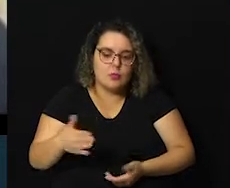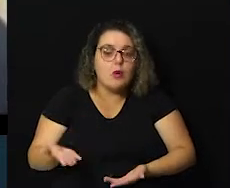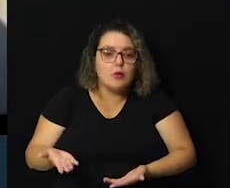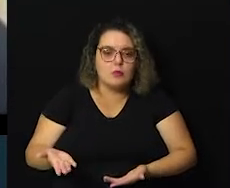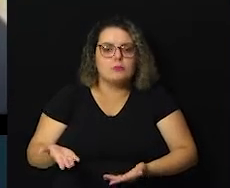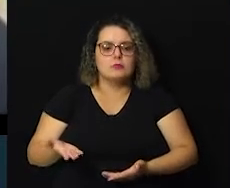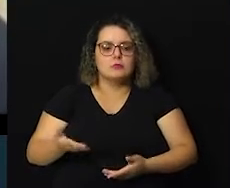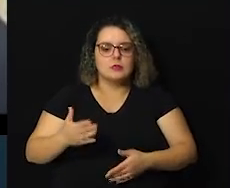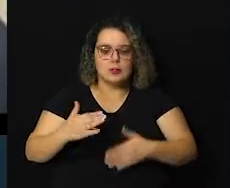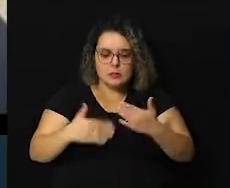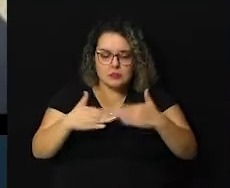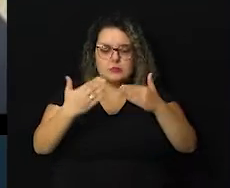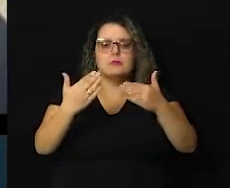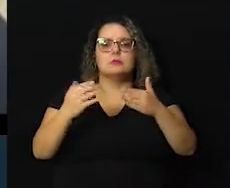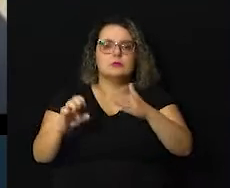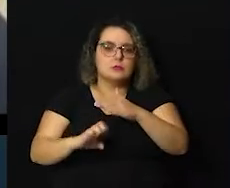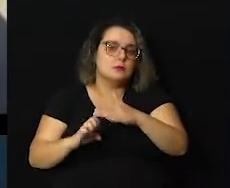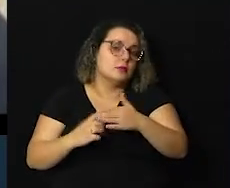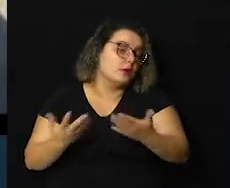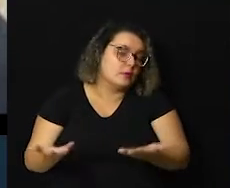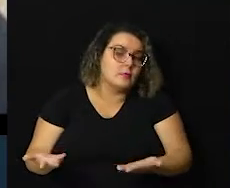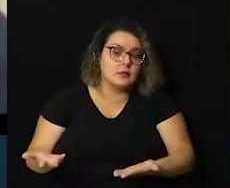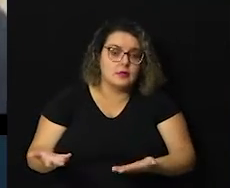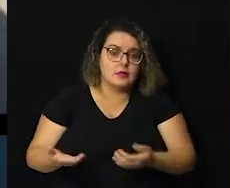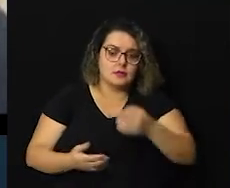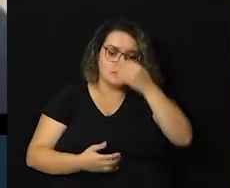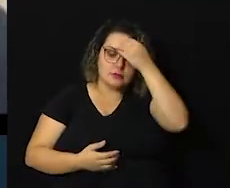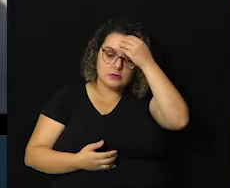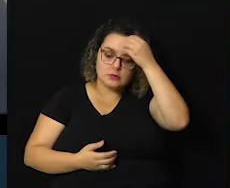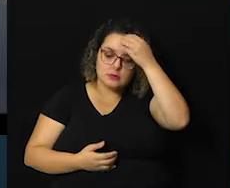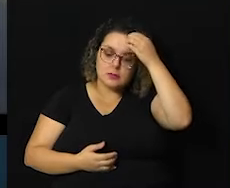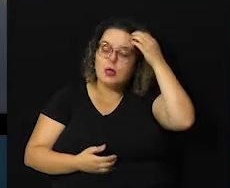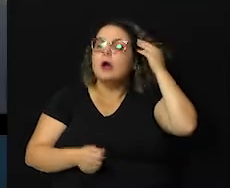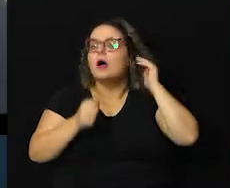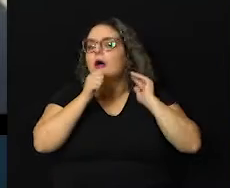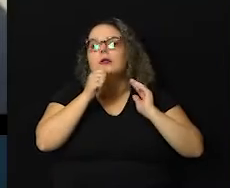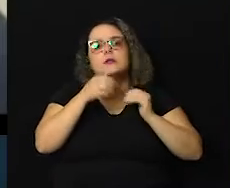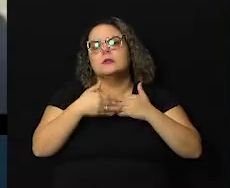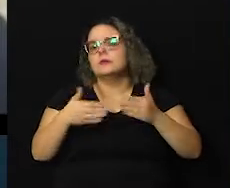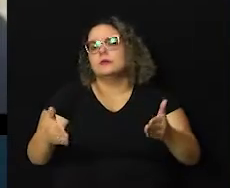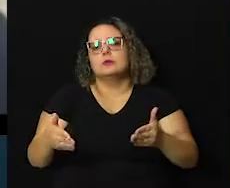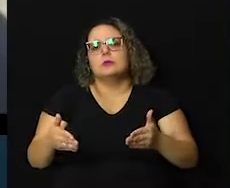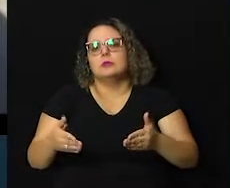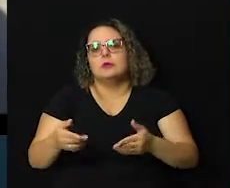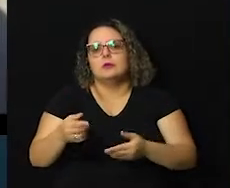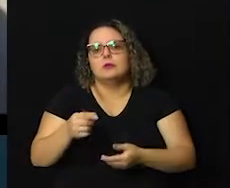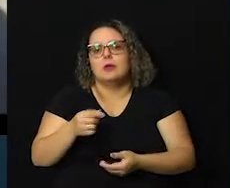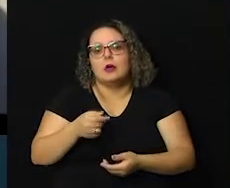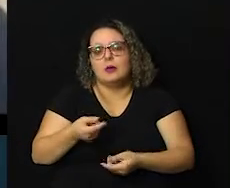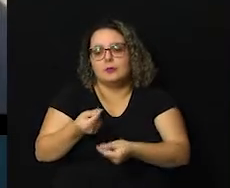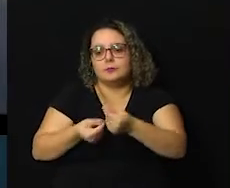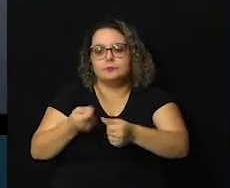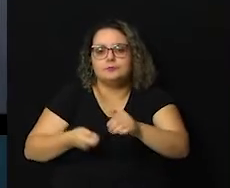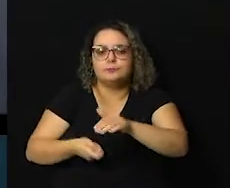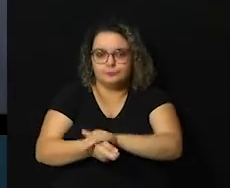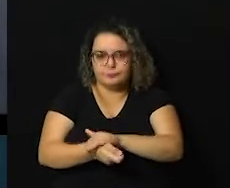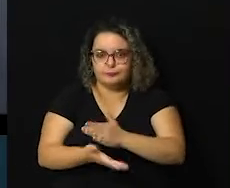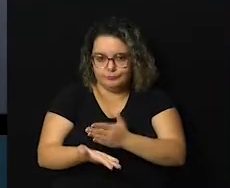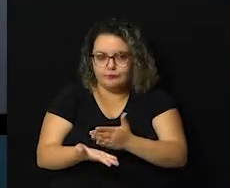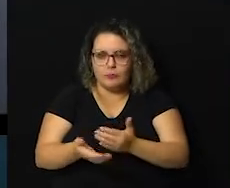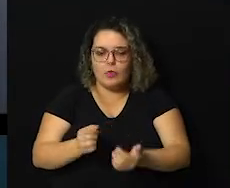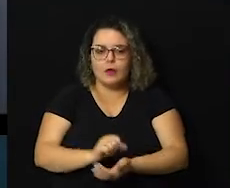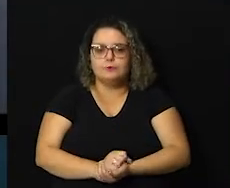para desenvolver a a empresa não então não tô aberto ainda a investimento mas